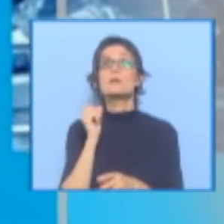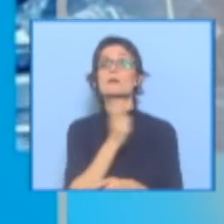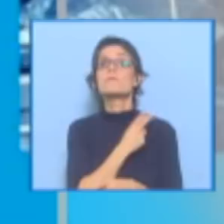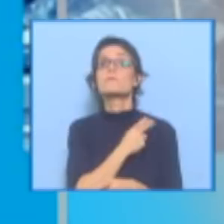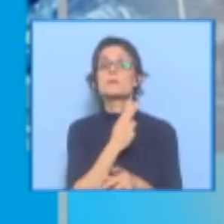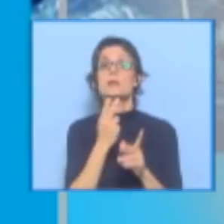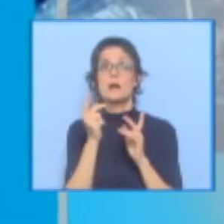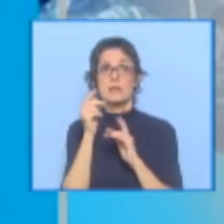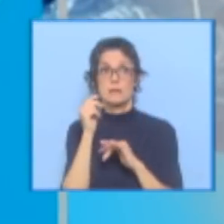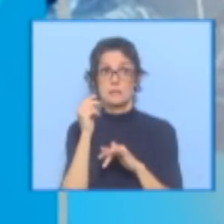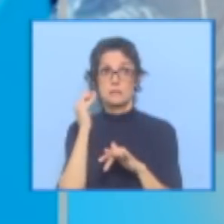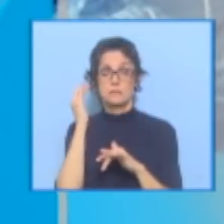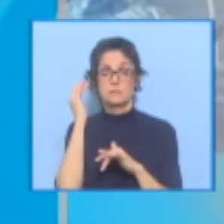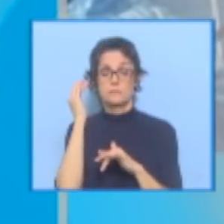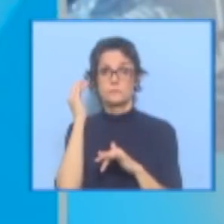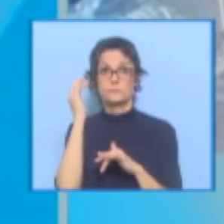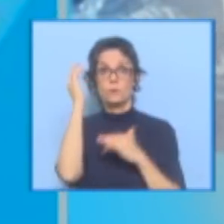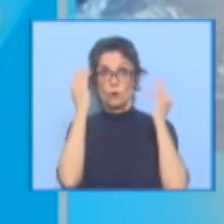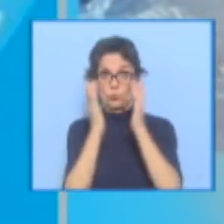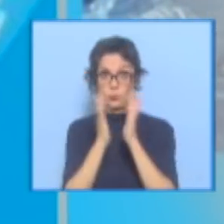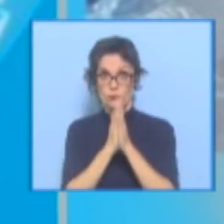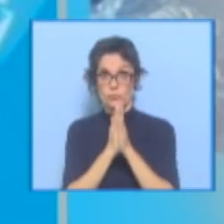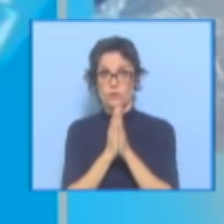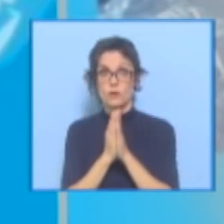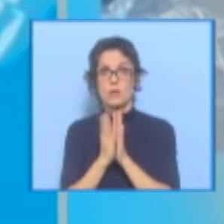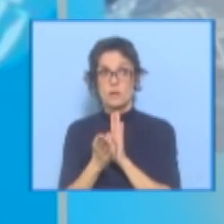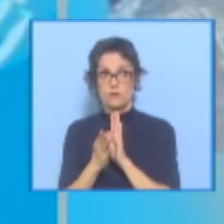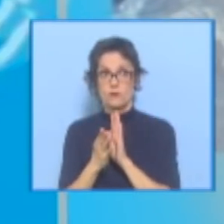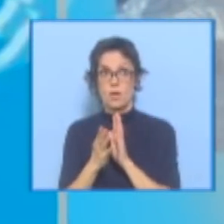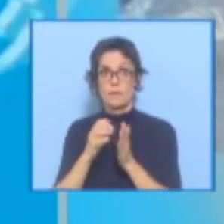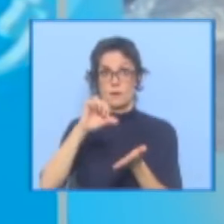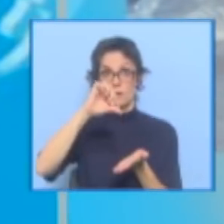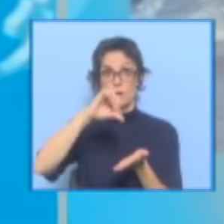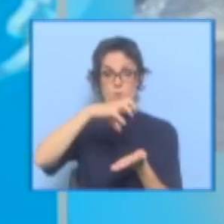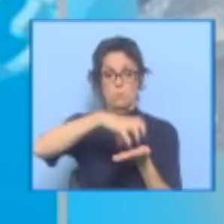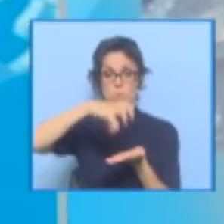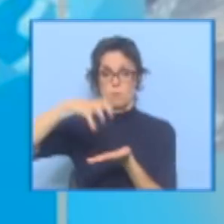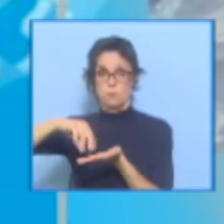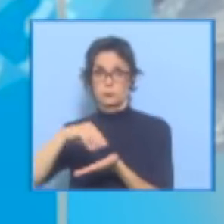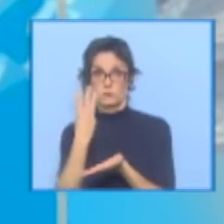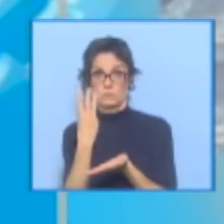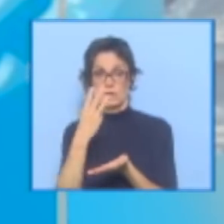é rotativo. Ou seja, a Faculdade de Teologia tem 3 polos, o polo de Braga, o polo do Porto e o